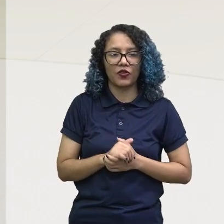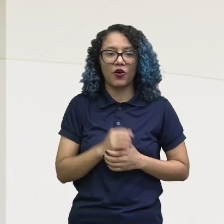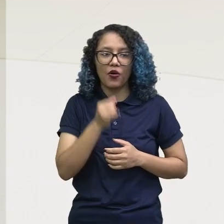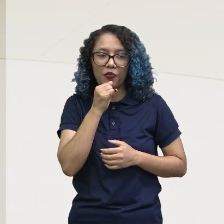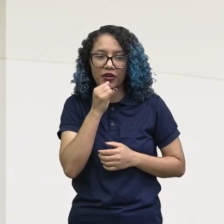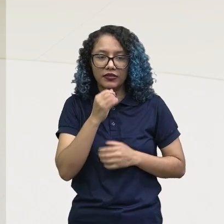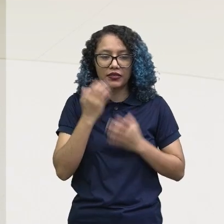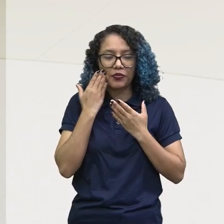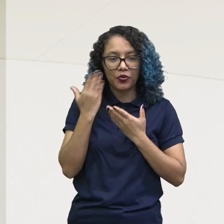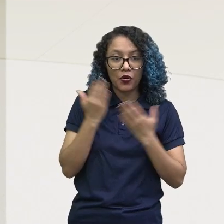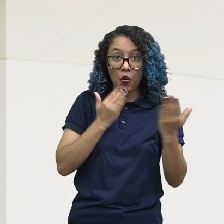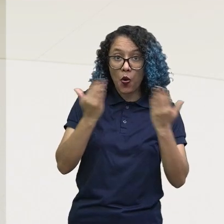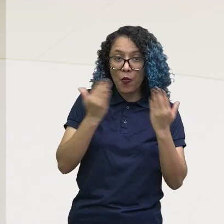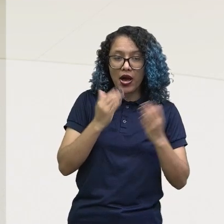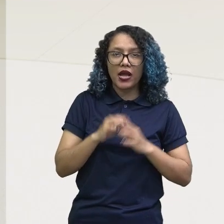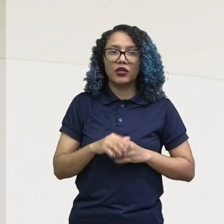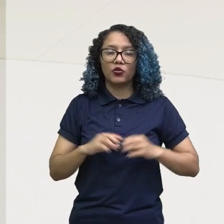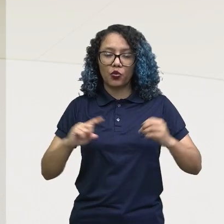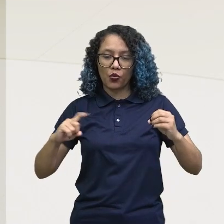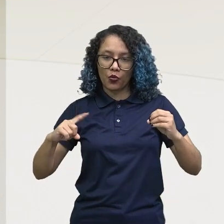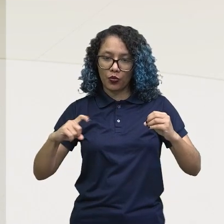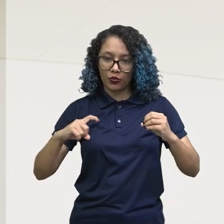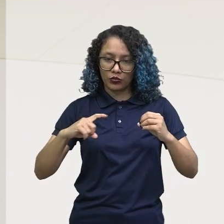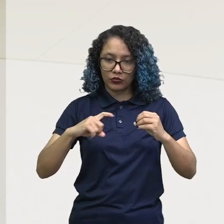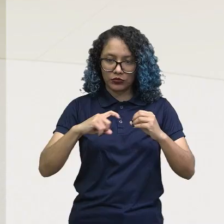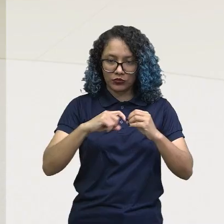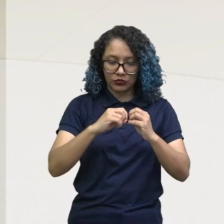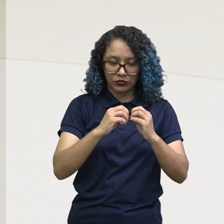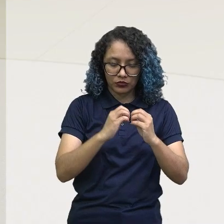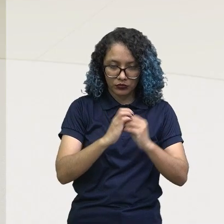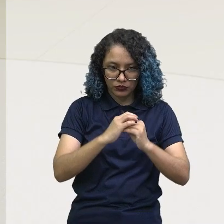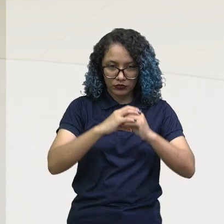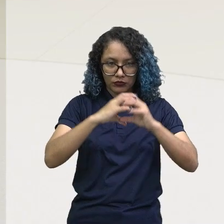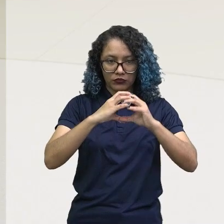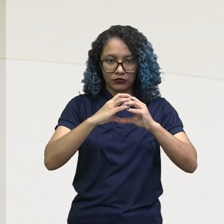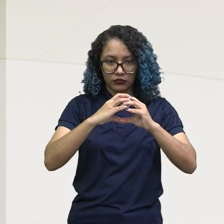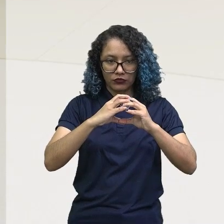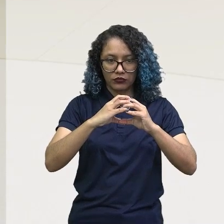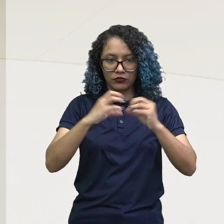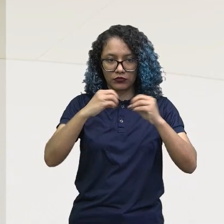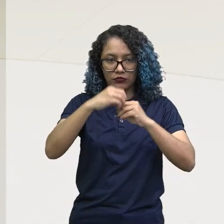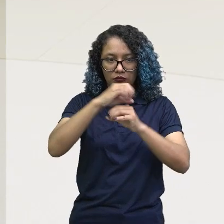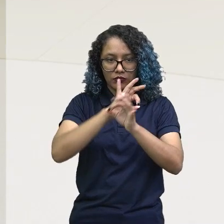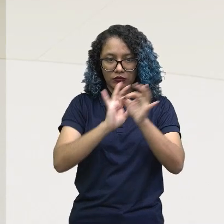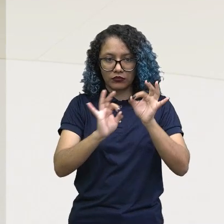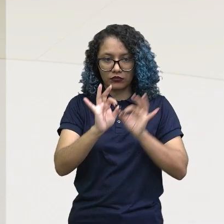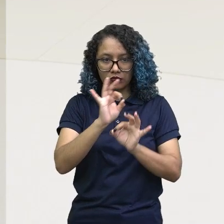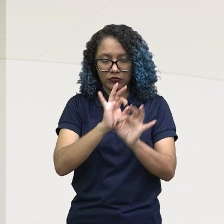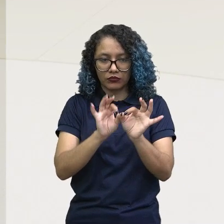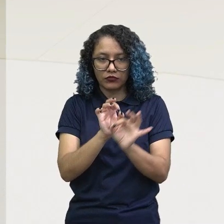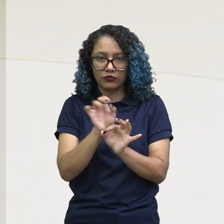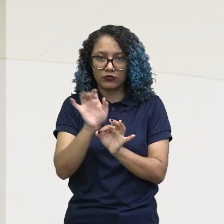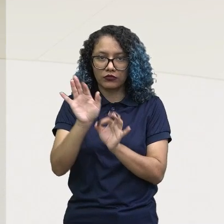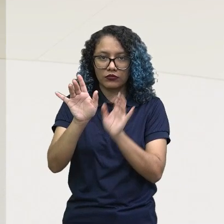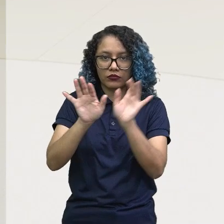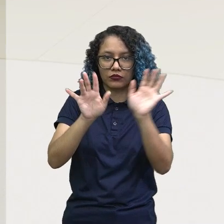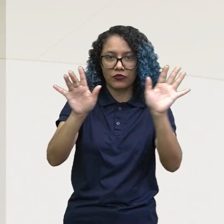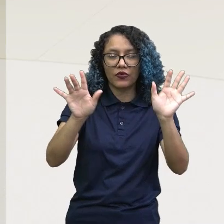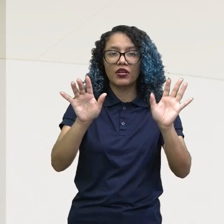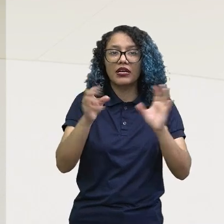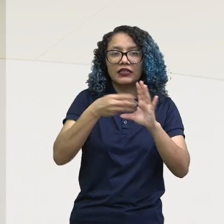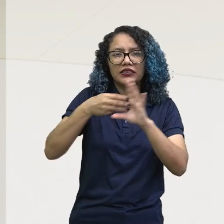né? O embrião, por exemplo, essas células elas vão se diferenciando e vão ramificando, ó, originando outras